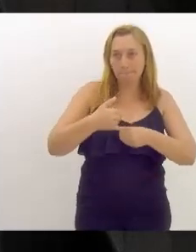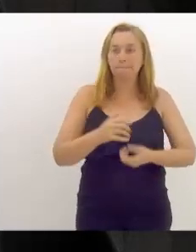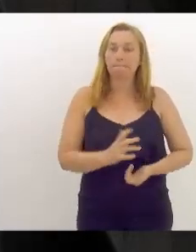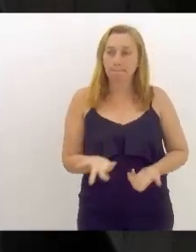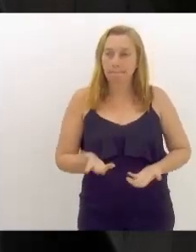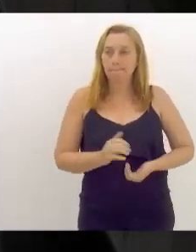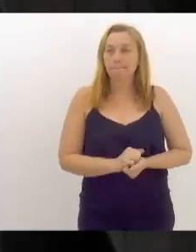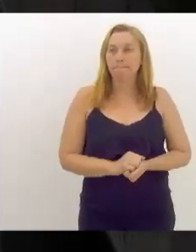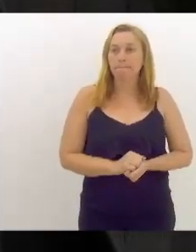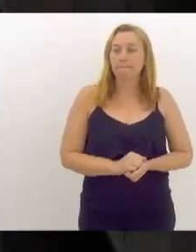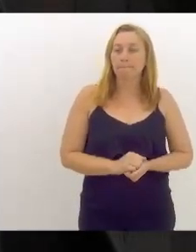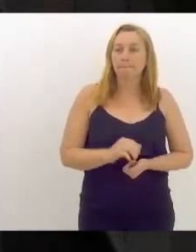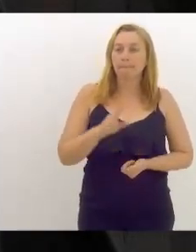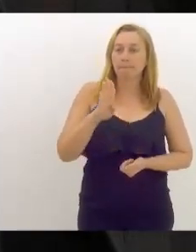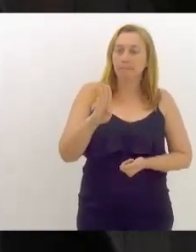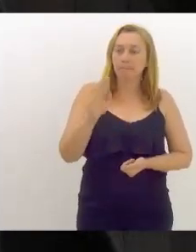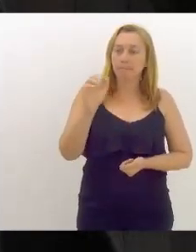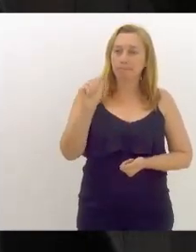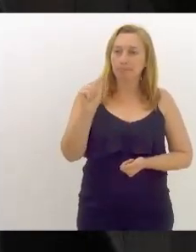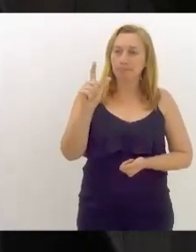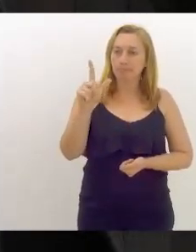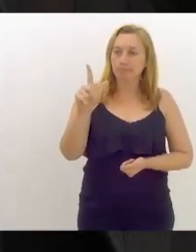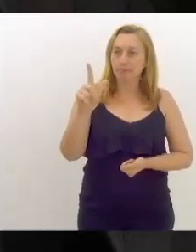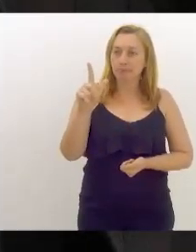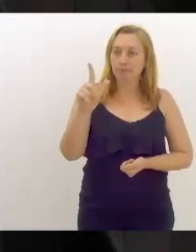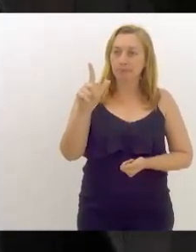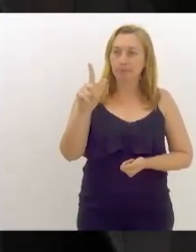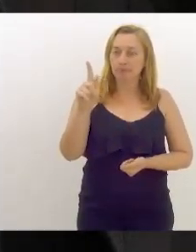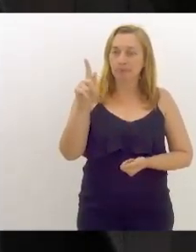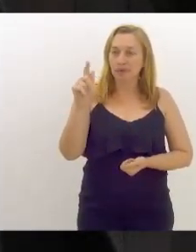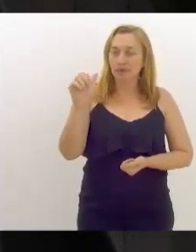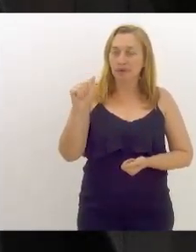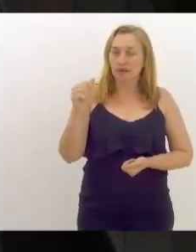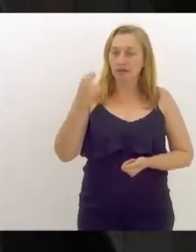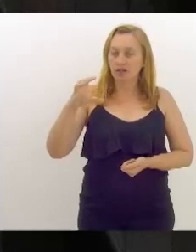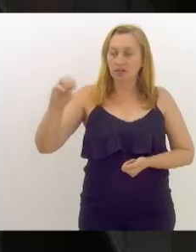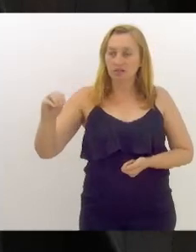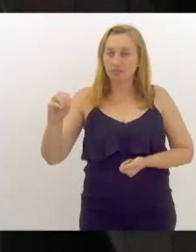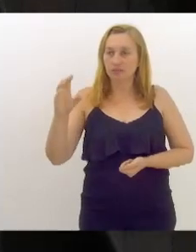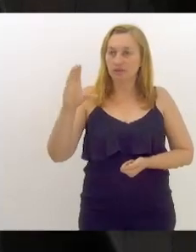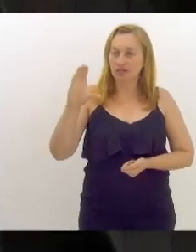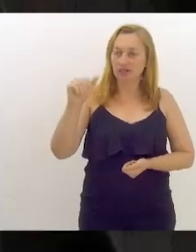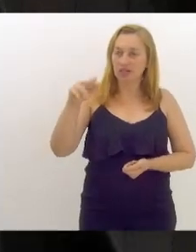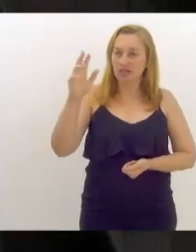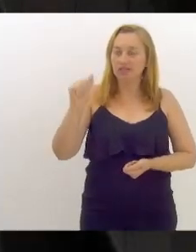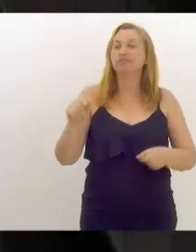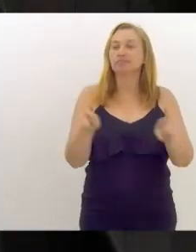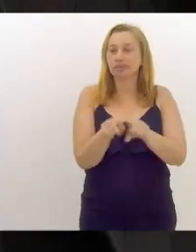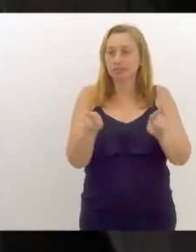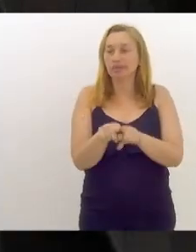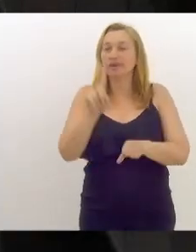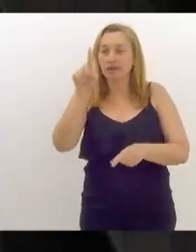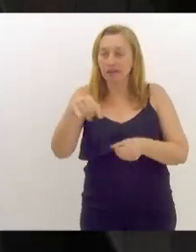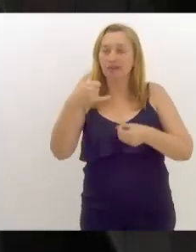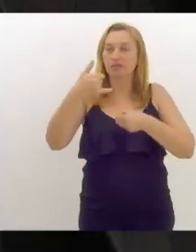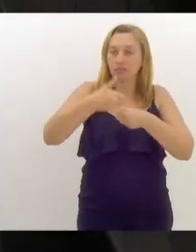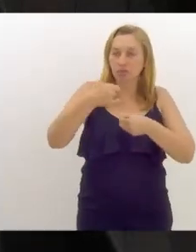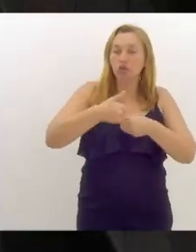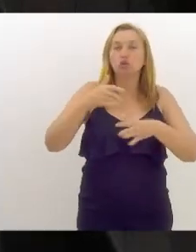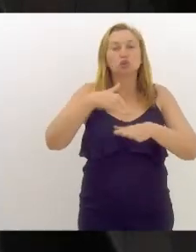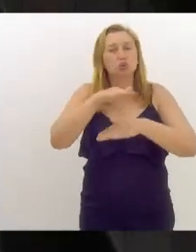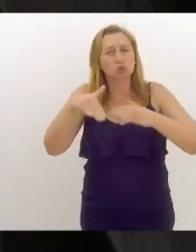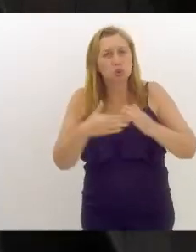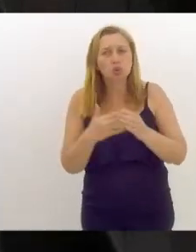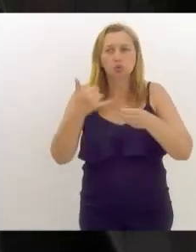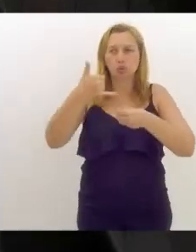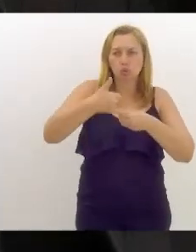Bagaço de cana é combustível. Diversas formas de combustíveis. Bom, será que todos os combustíveis